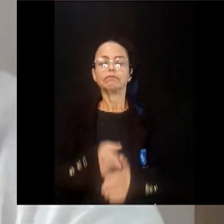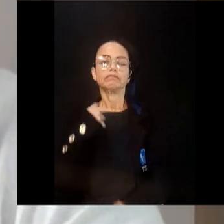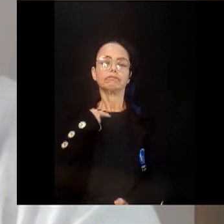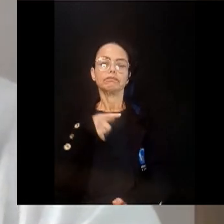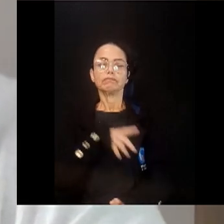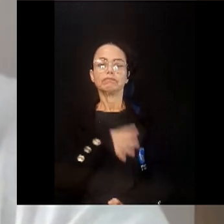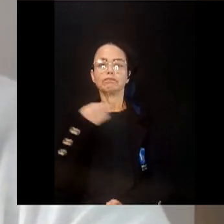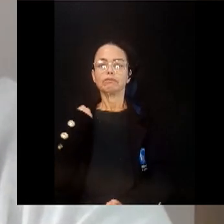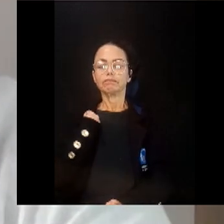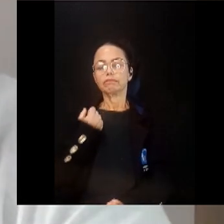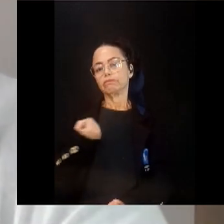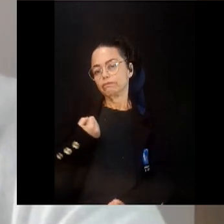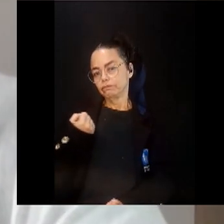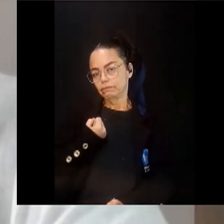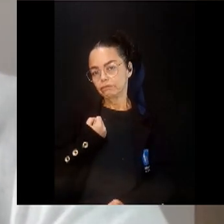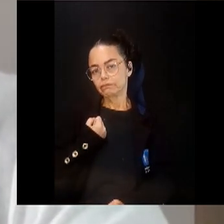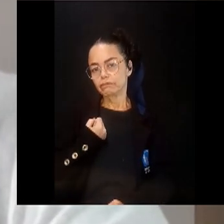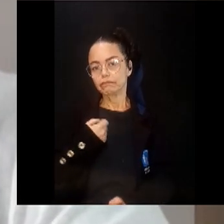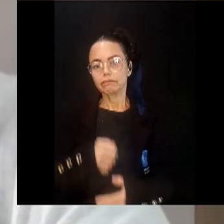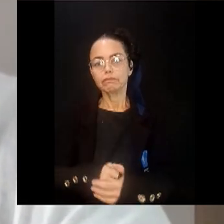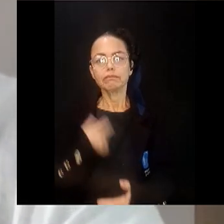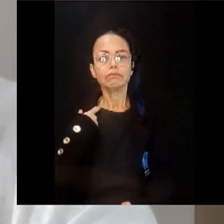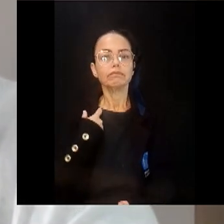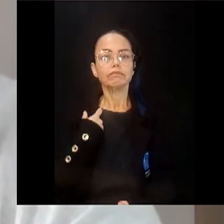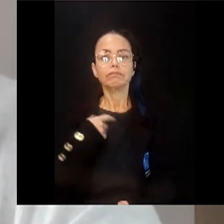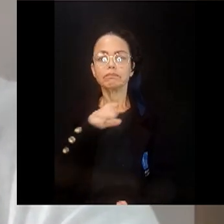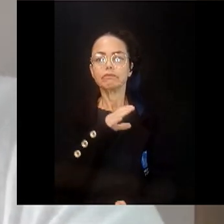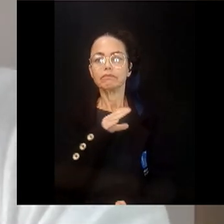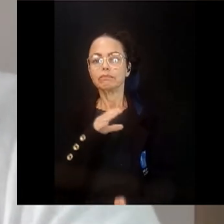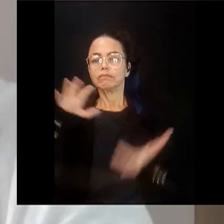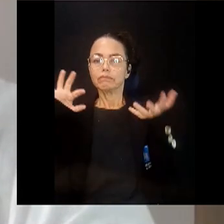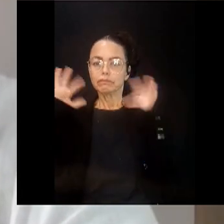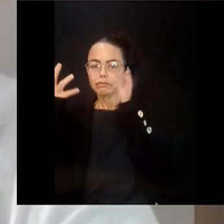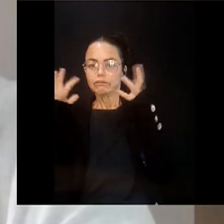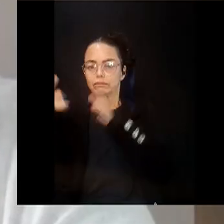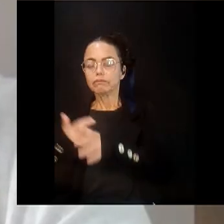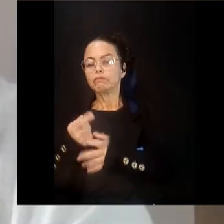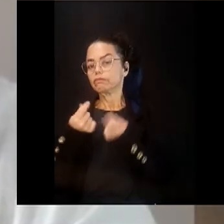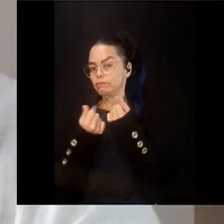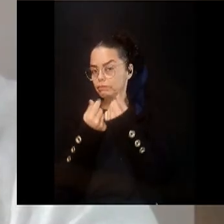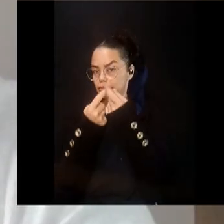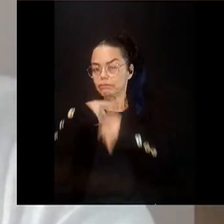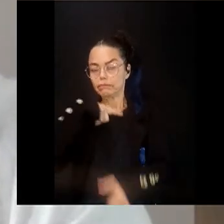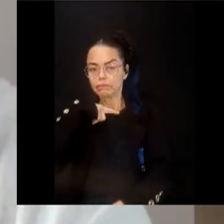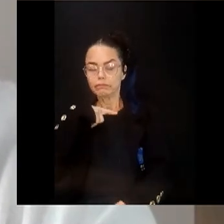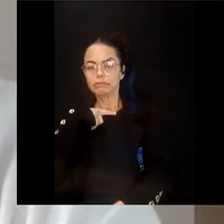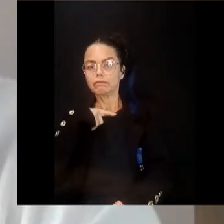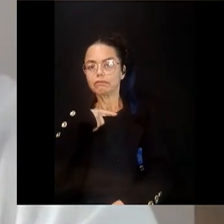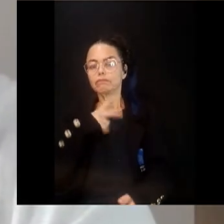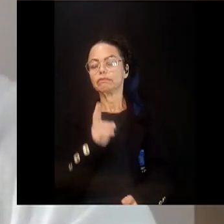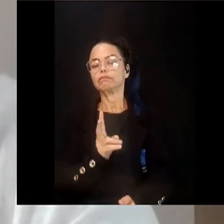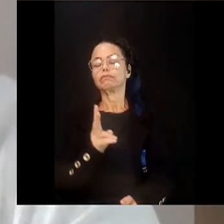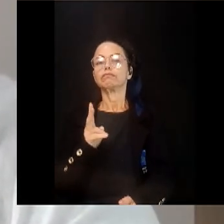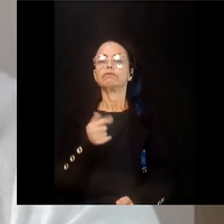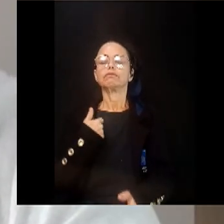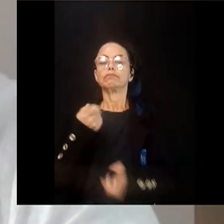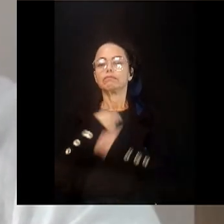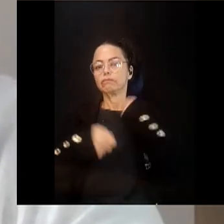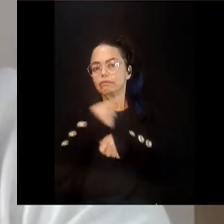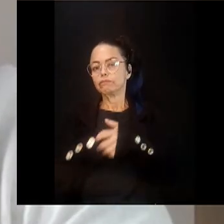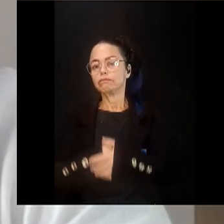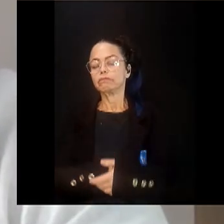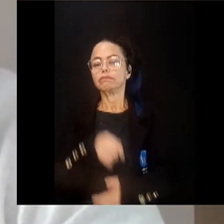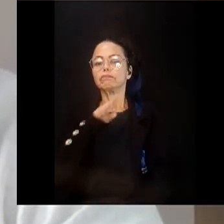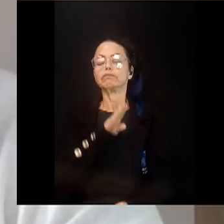números, além das questões climáticas, questões financeiras, que a gente tem instabilidade econômica, muito com a chegada das bets,